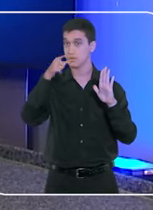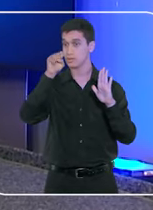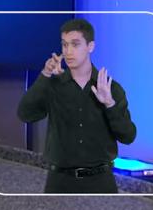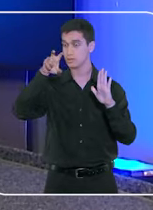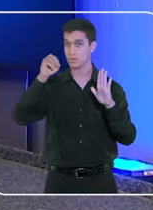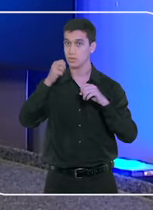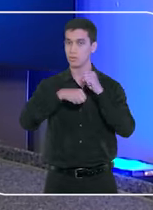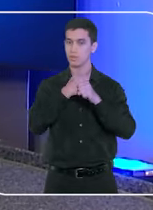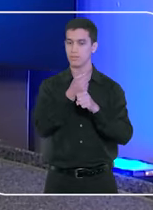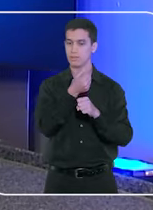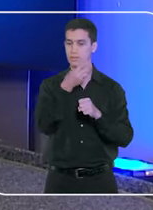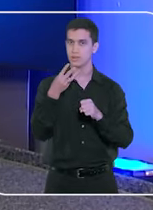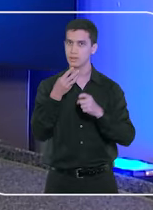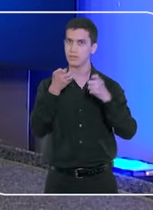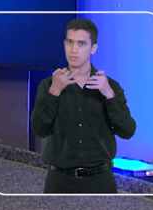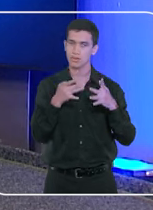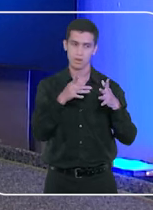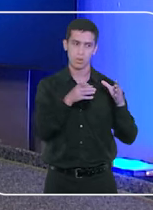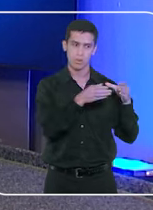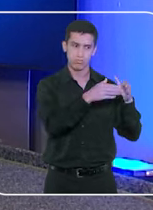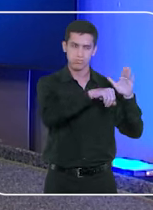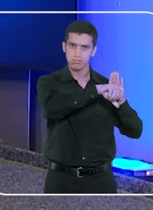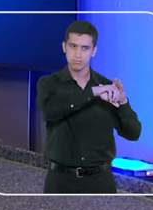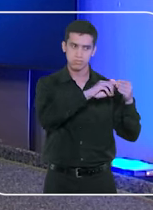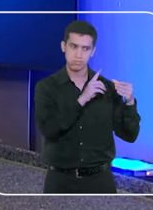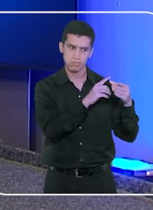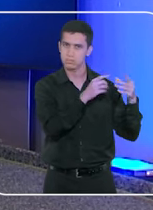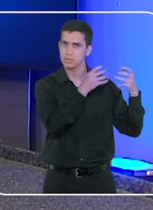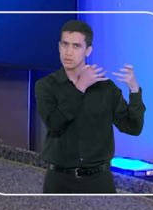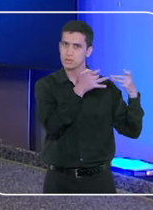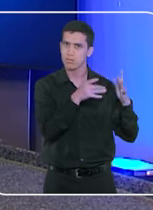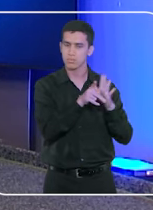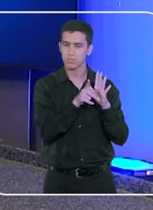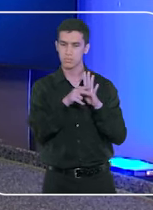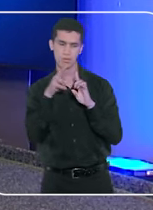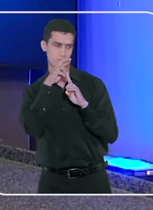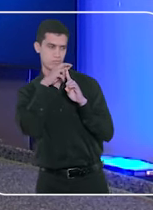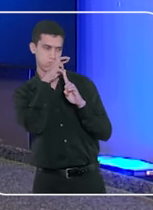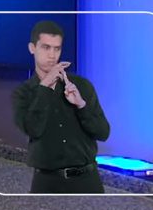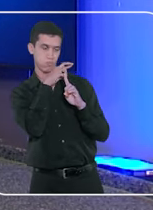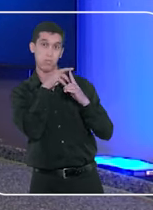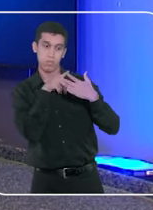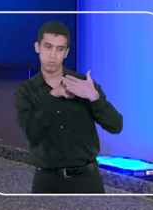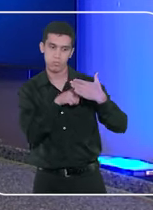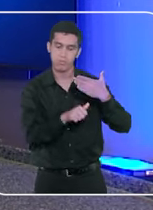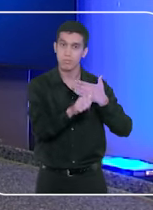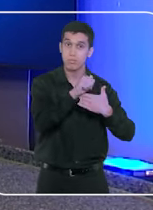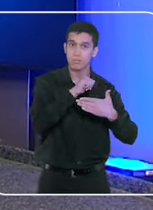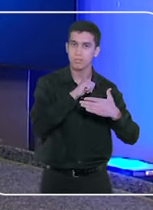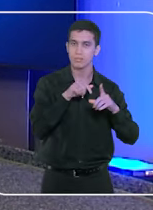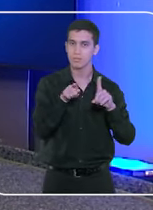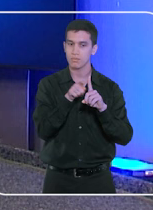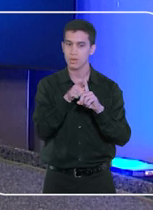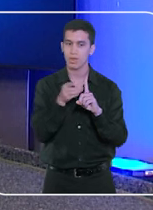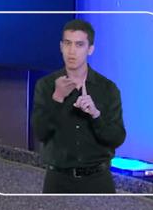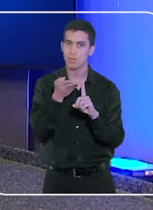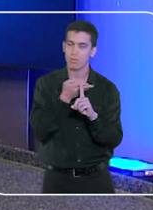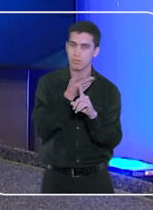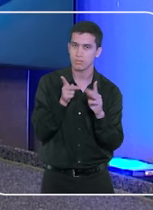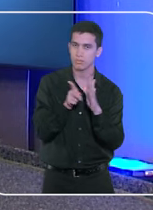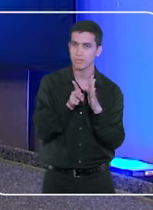que define organização criminosa e dispõe sobre a investigação criminal, e o acordo de leniência previsto na Lei